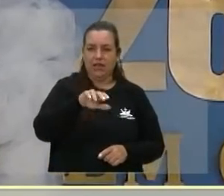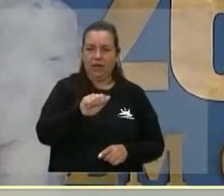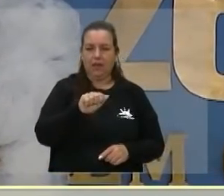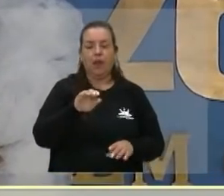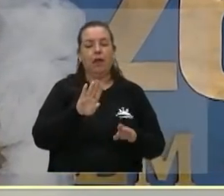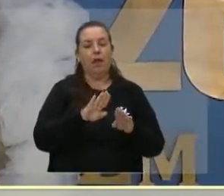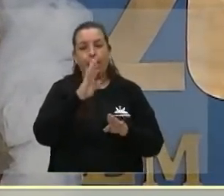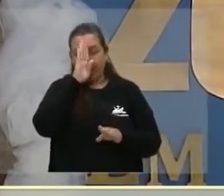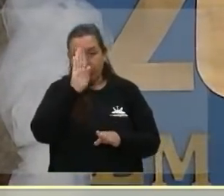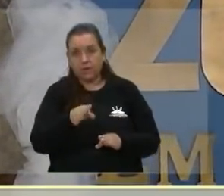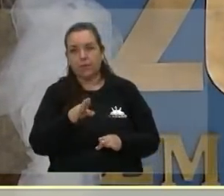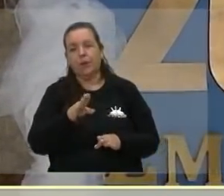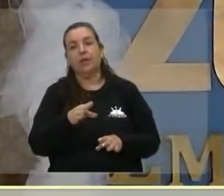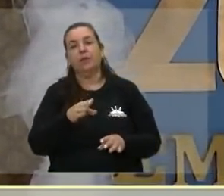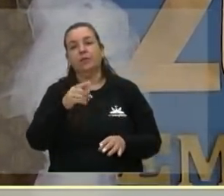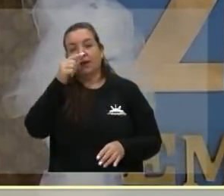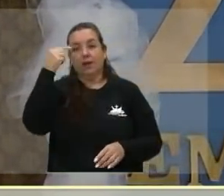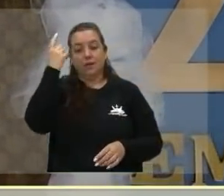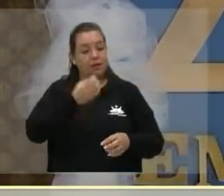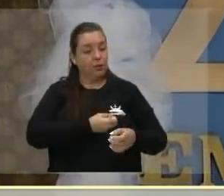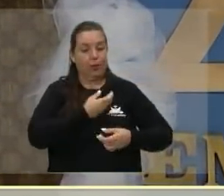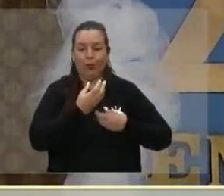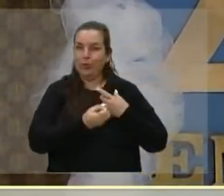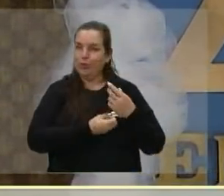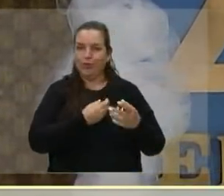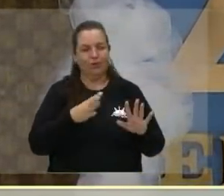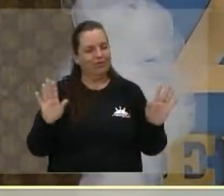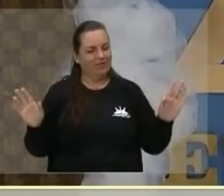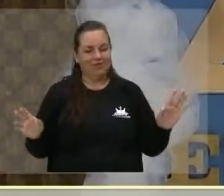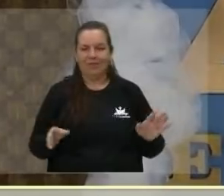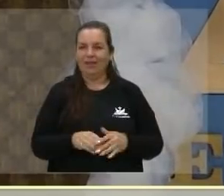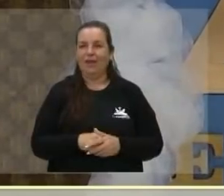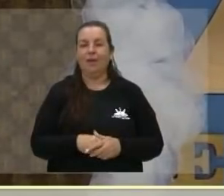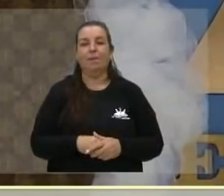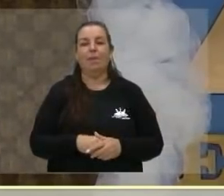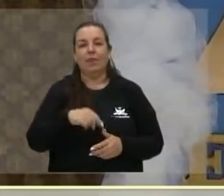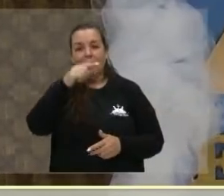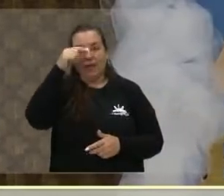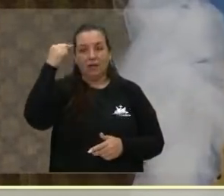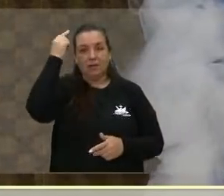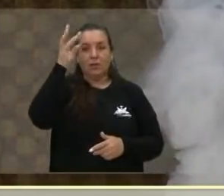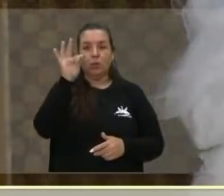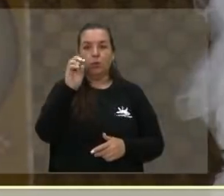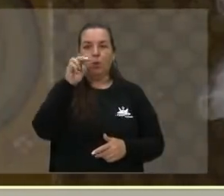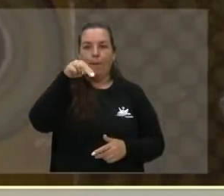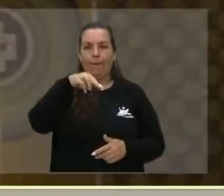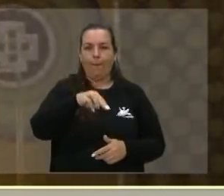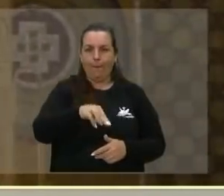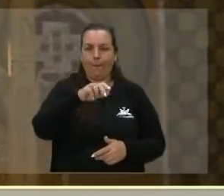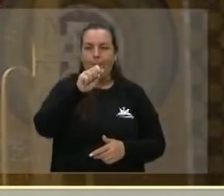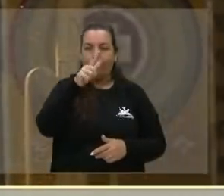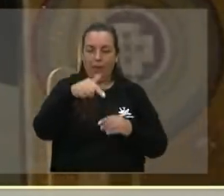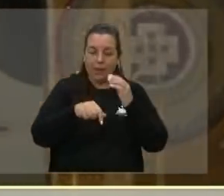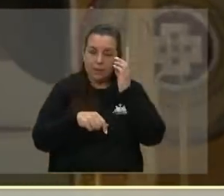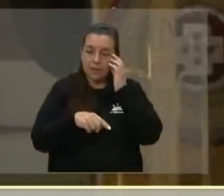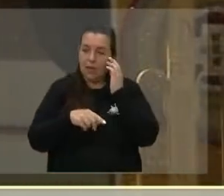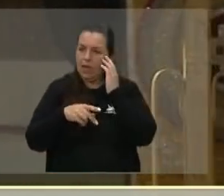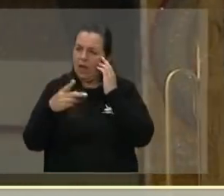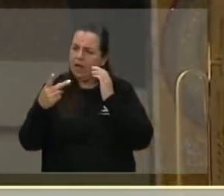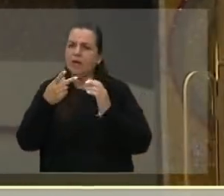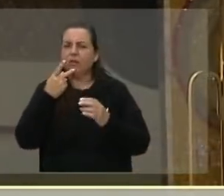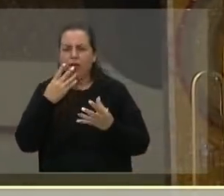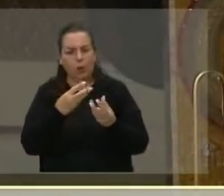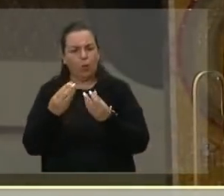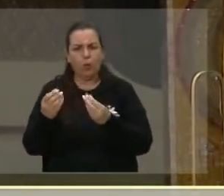principalmente santo agostinho nem indiscutivelmente são tomás de aquino eles falam